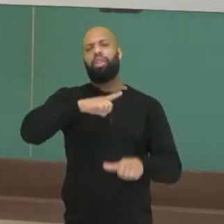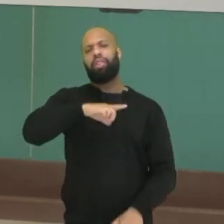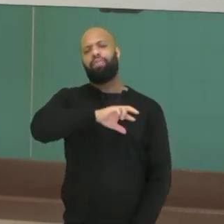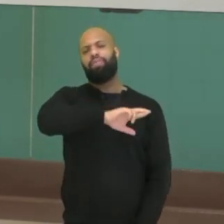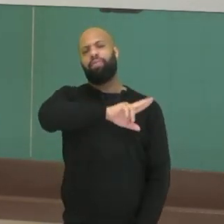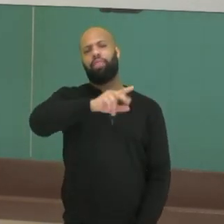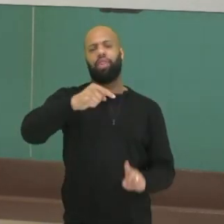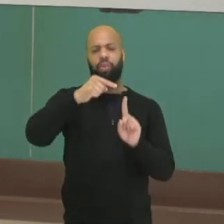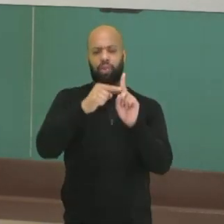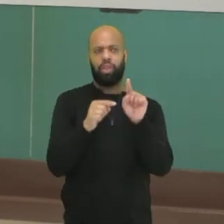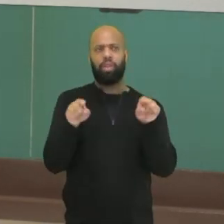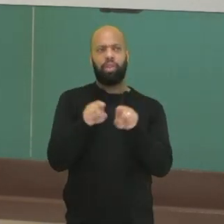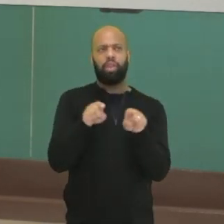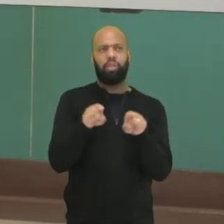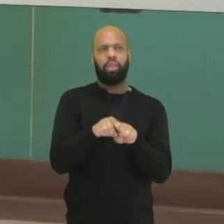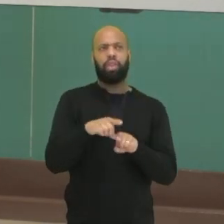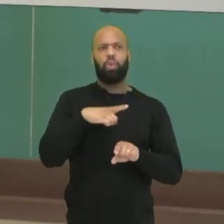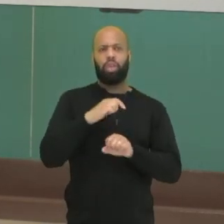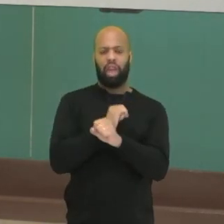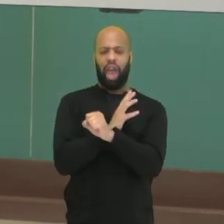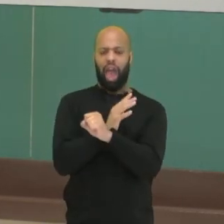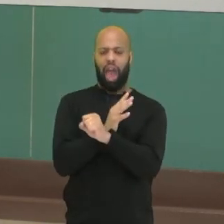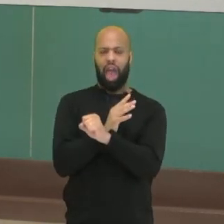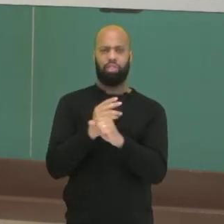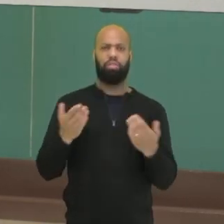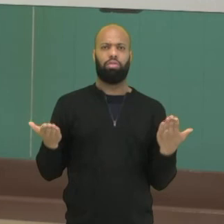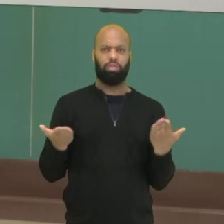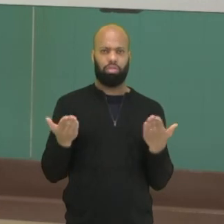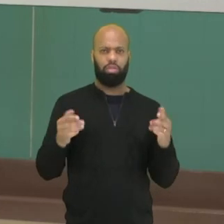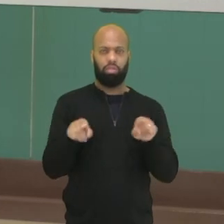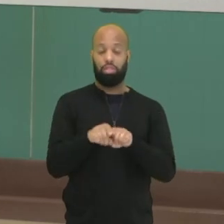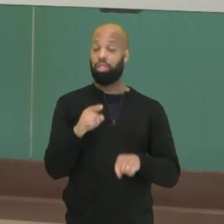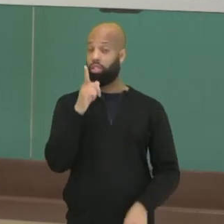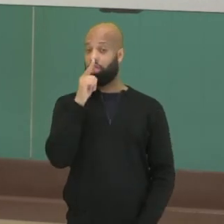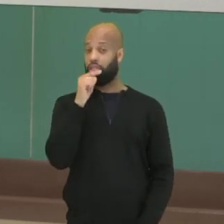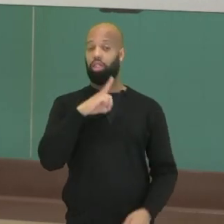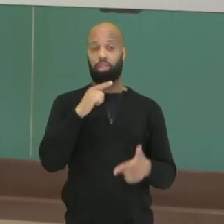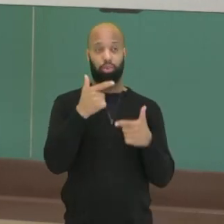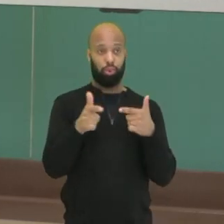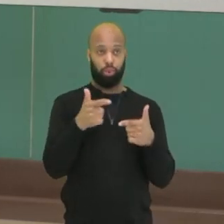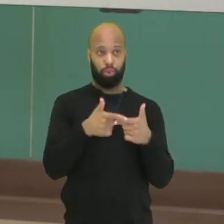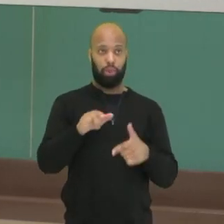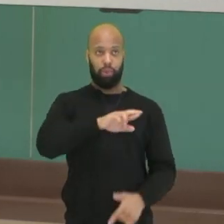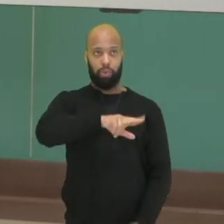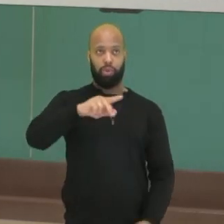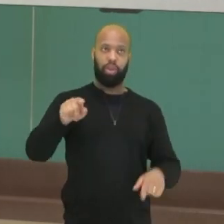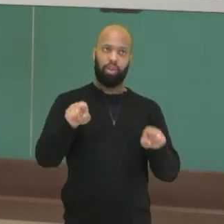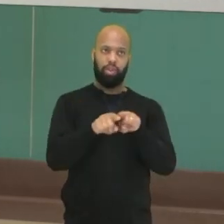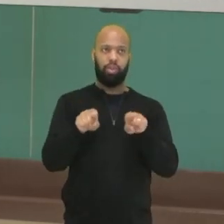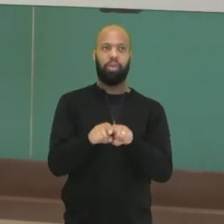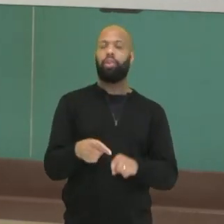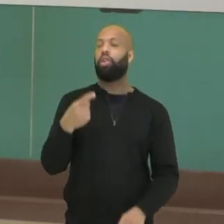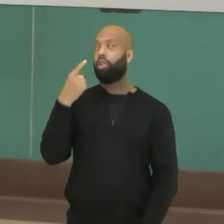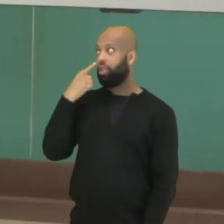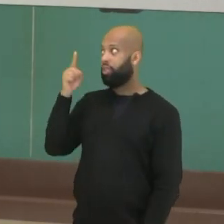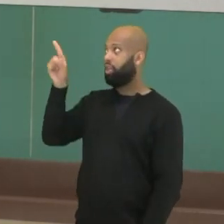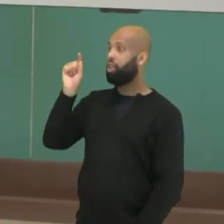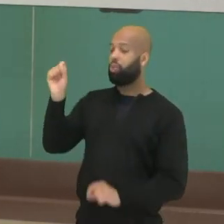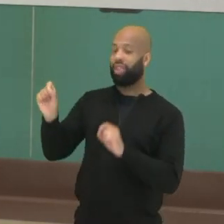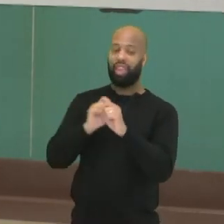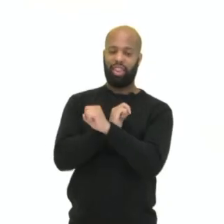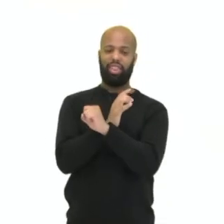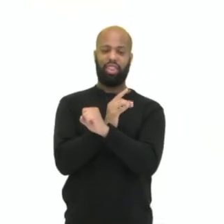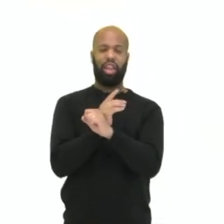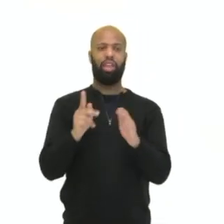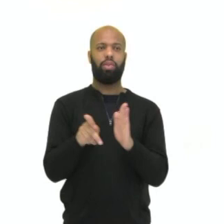né, de situações, em acidificação de águas, né? Causando vários problemas aí. Então, por exemplo, a acidificação dos oceanos.